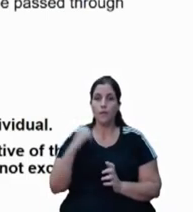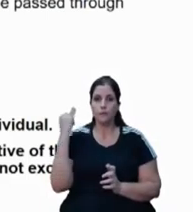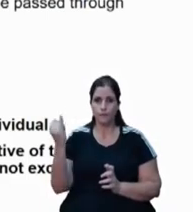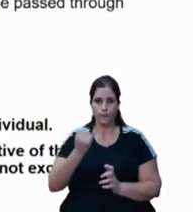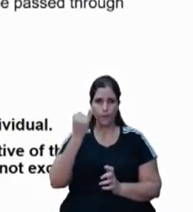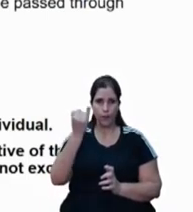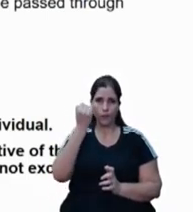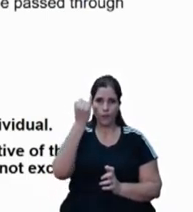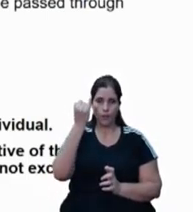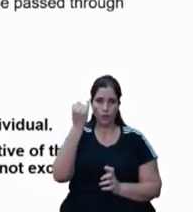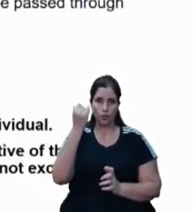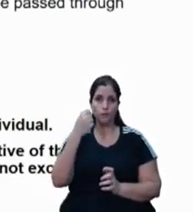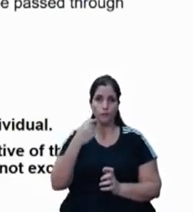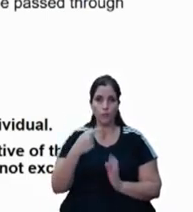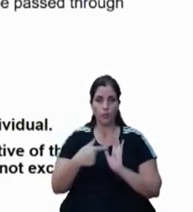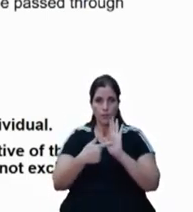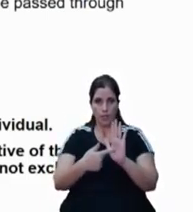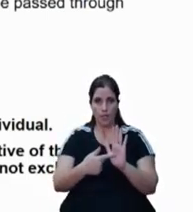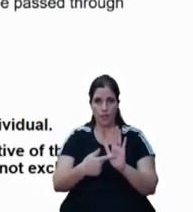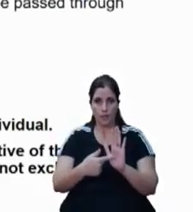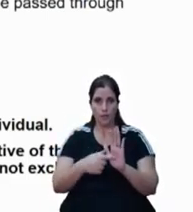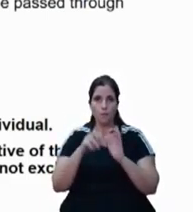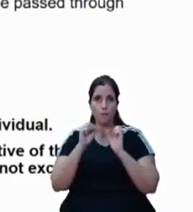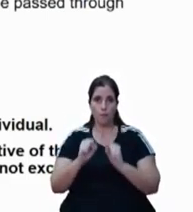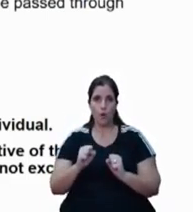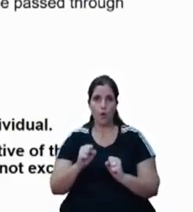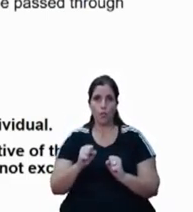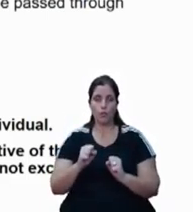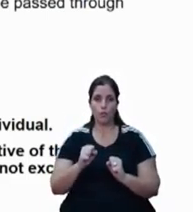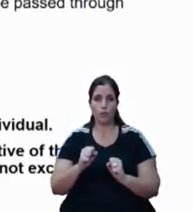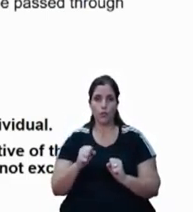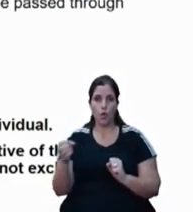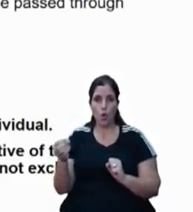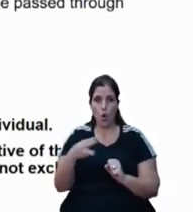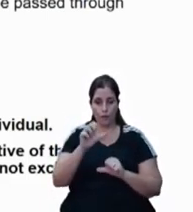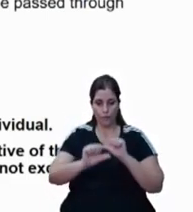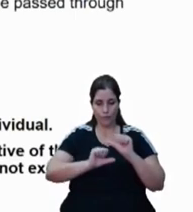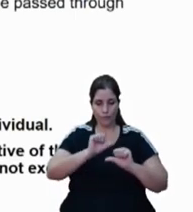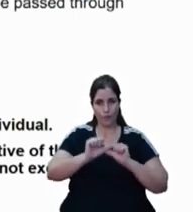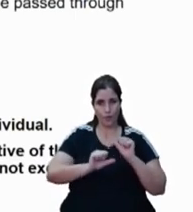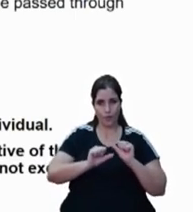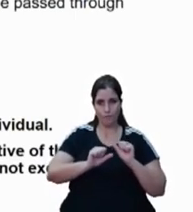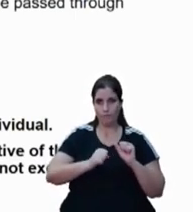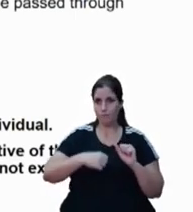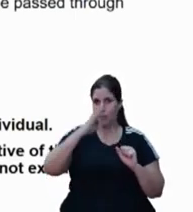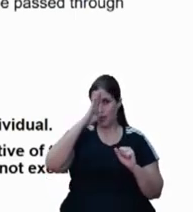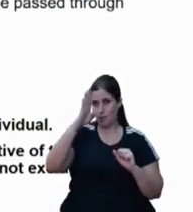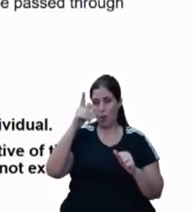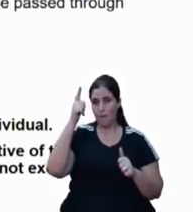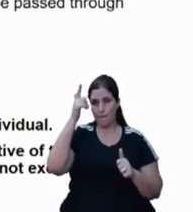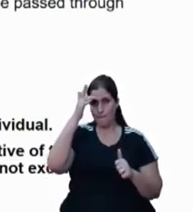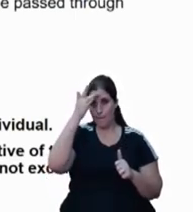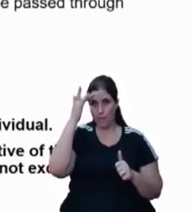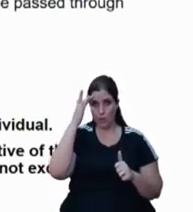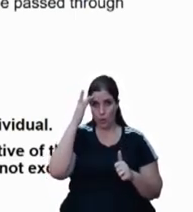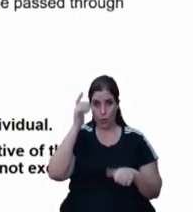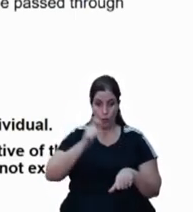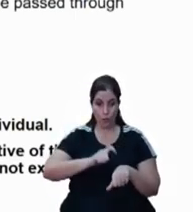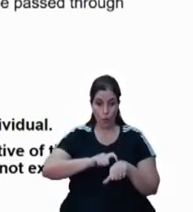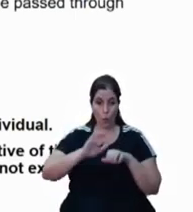importante ressaltar que a condição pode resultar de uma nova mutação ocorrendo naquele indivíduo, essencialmente no momento da